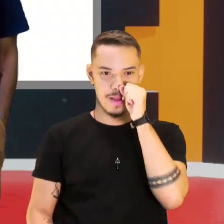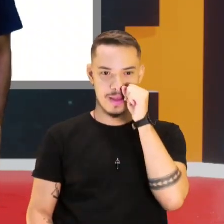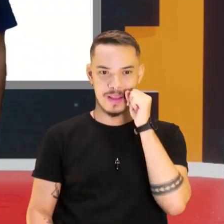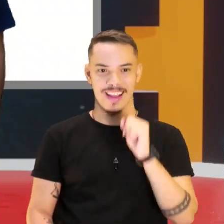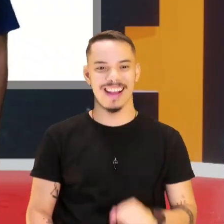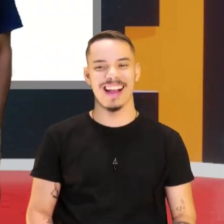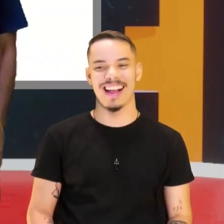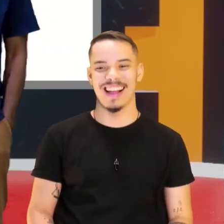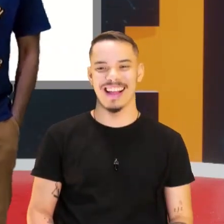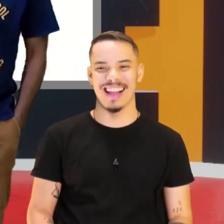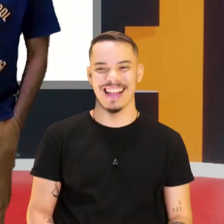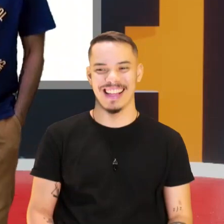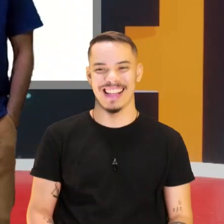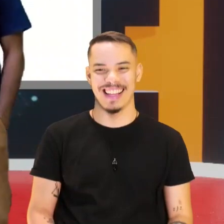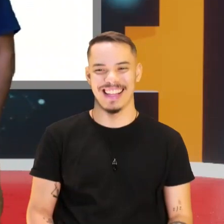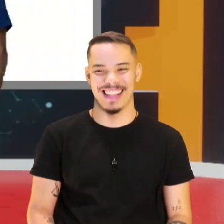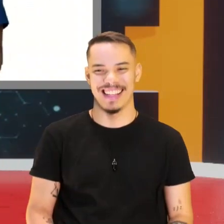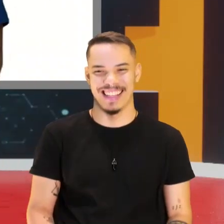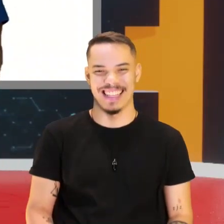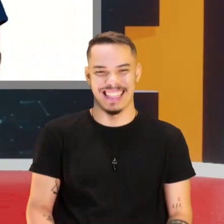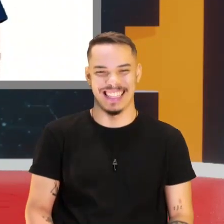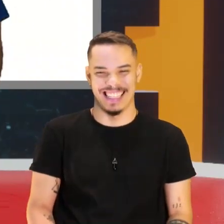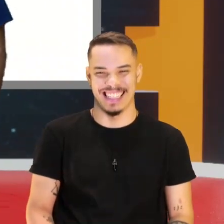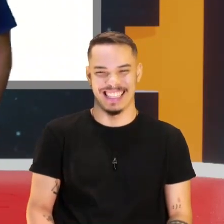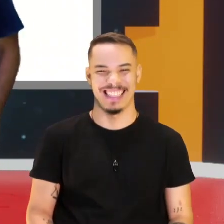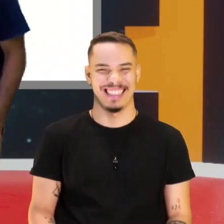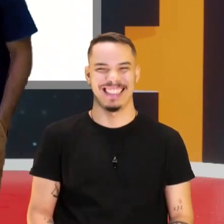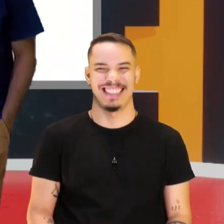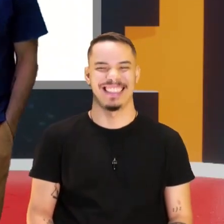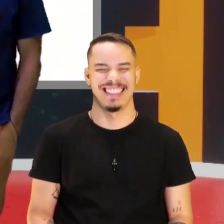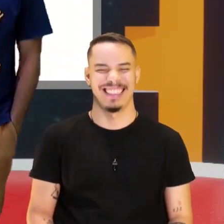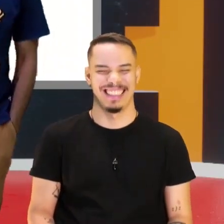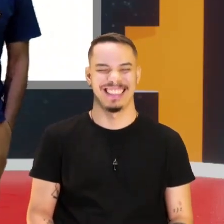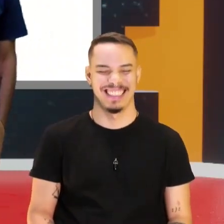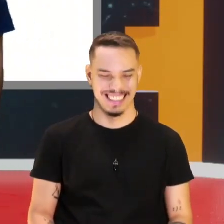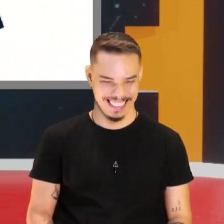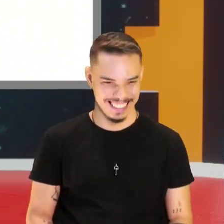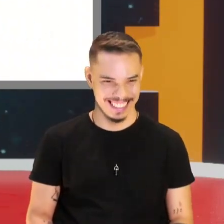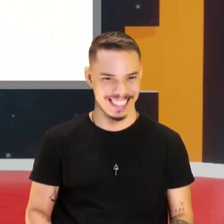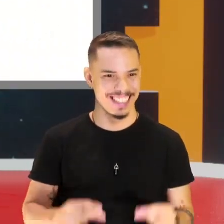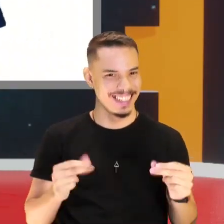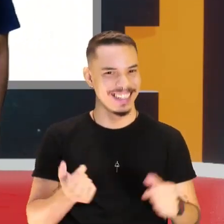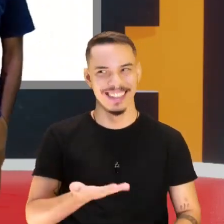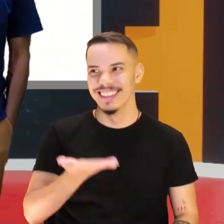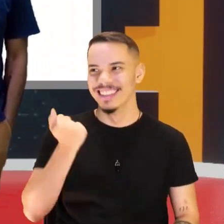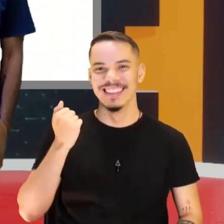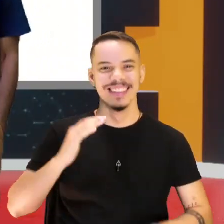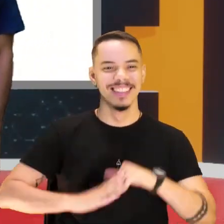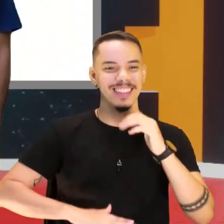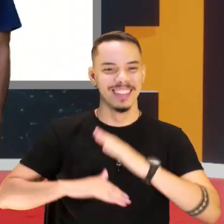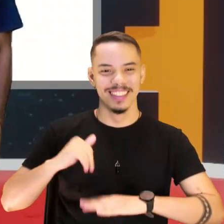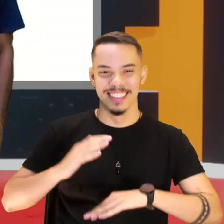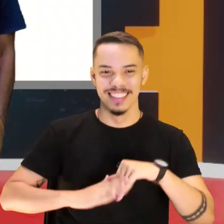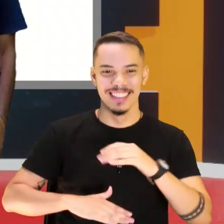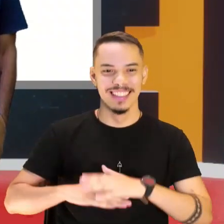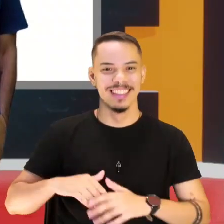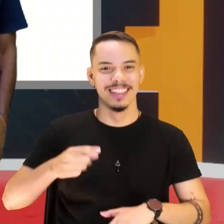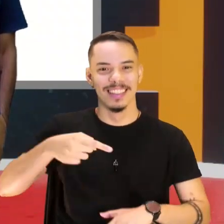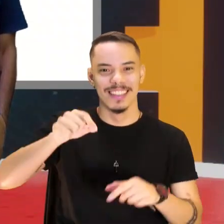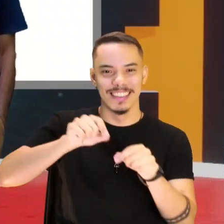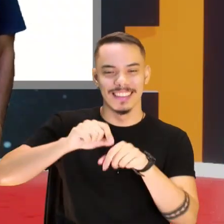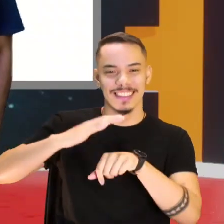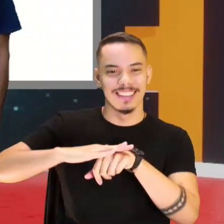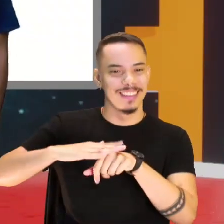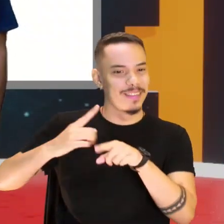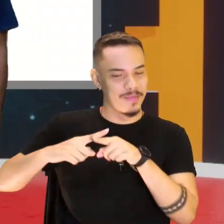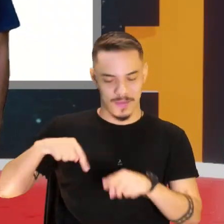Depois a gente fala, né? Bom, mão na massa. Vamos lá, hora de produzir, porque a gente